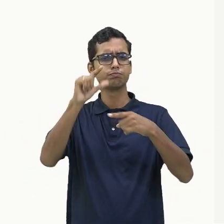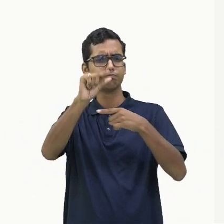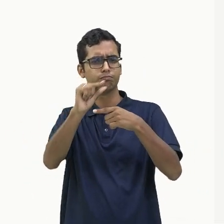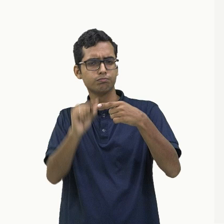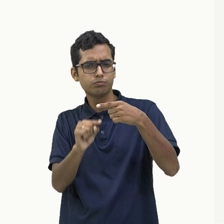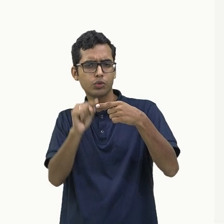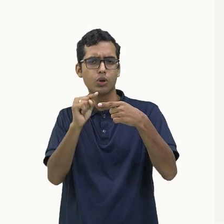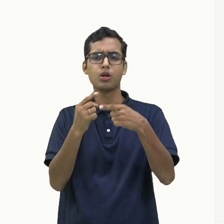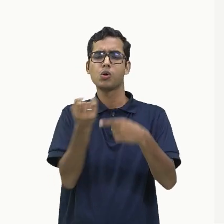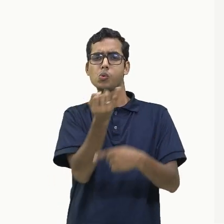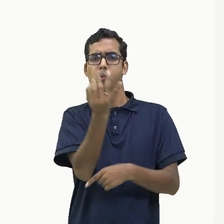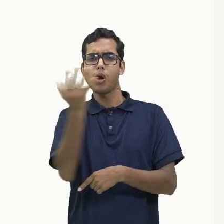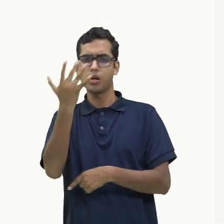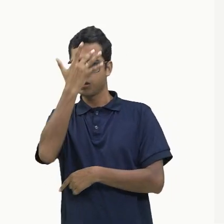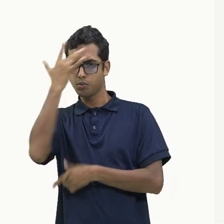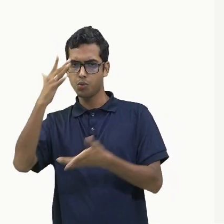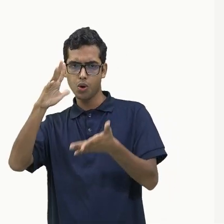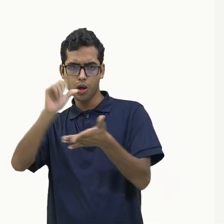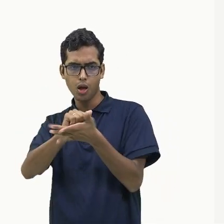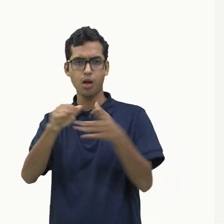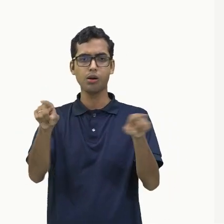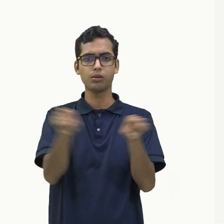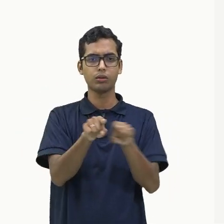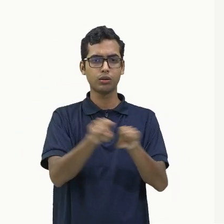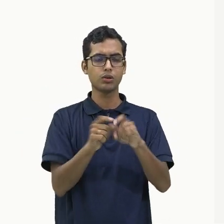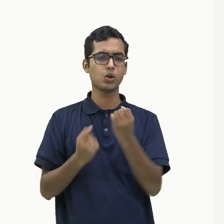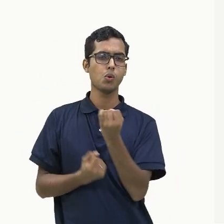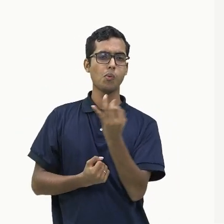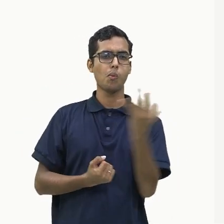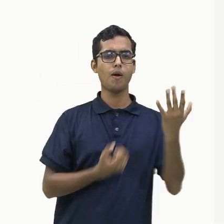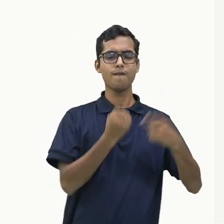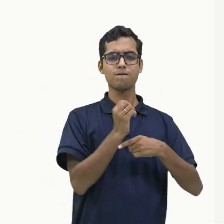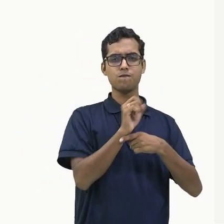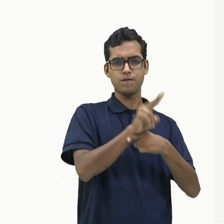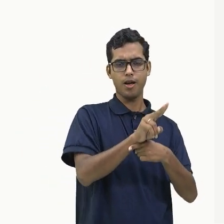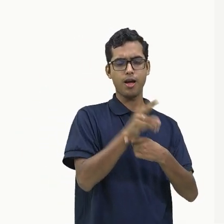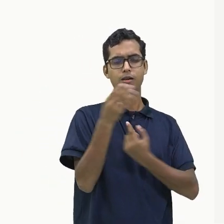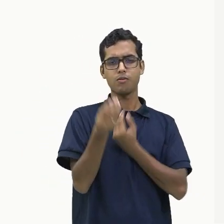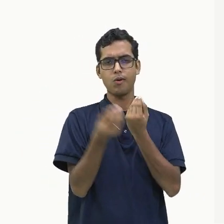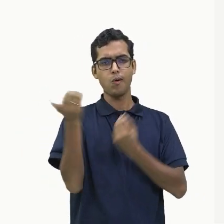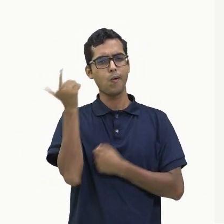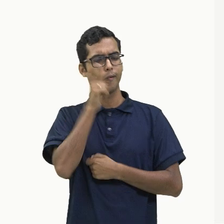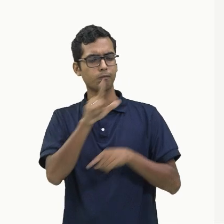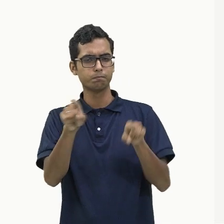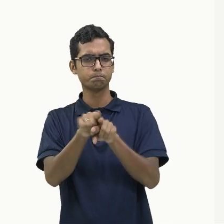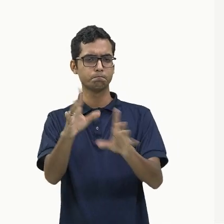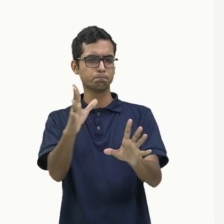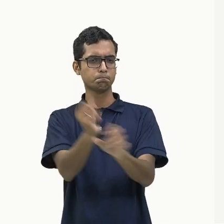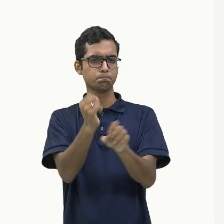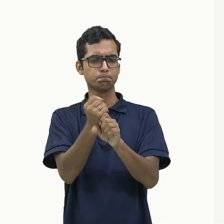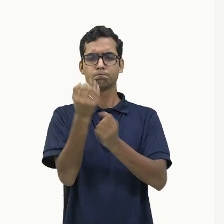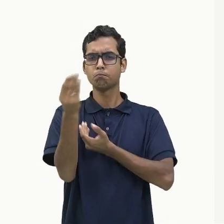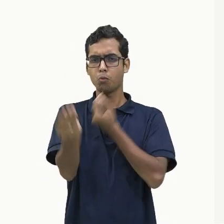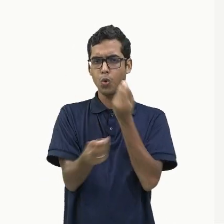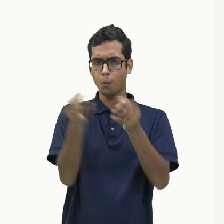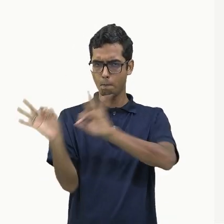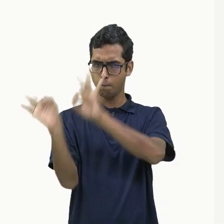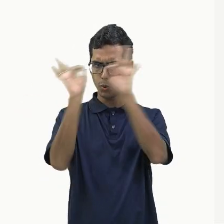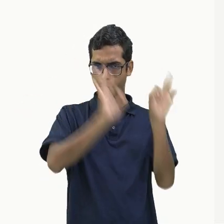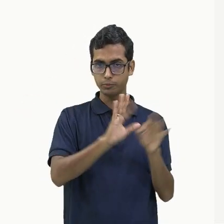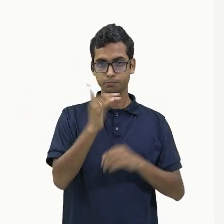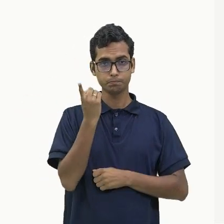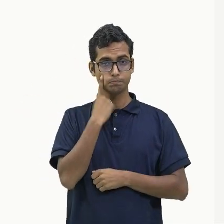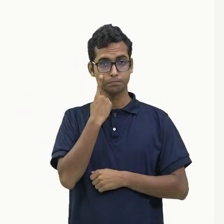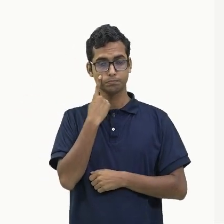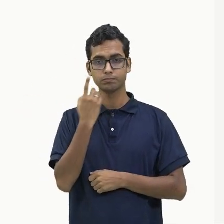número de candidatos inscritos e o número de vagas. Muito bem, veja. Nesse caso aqui, a gente